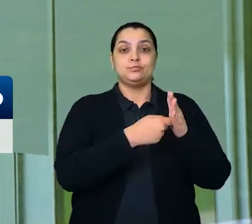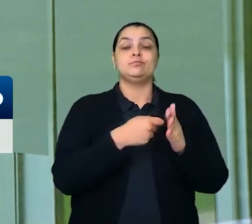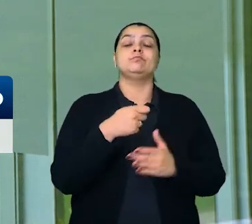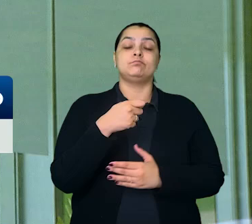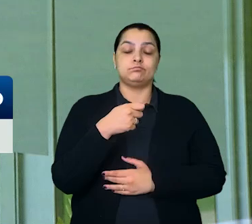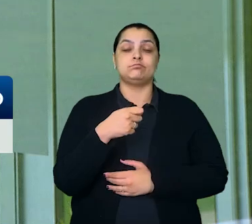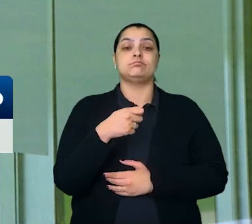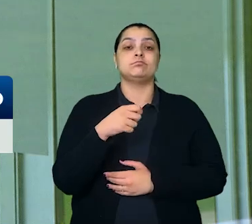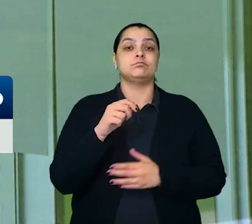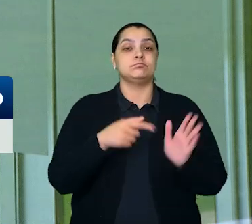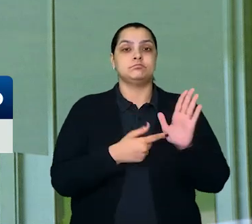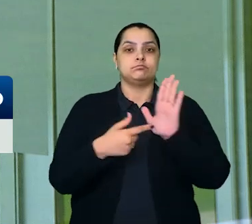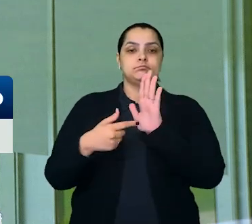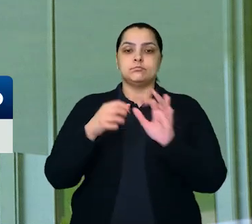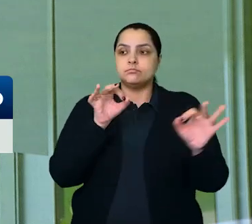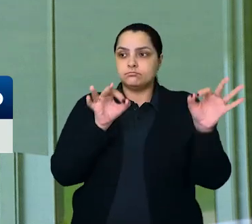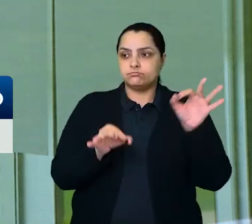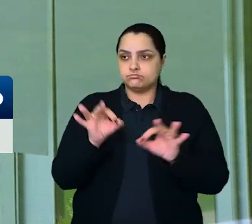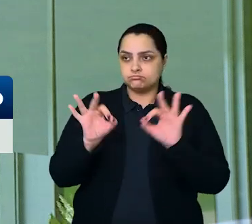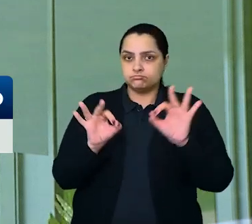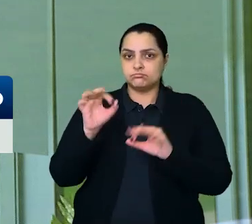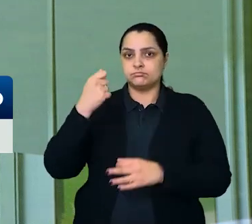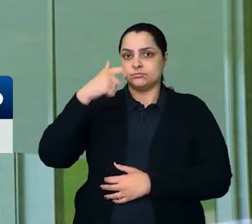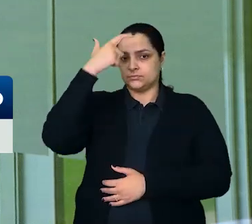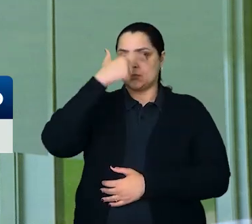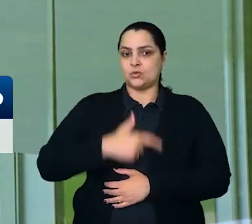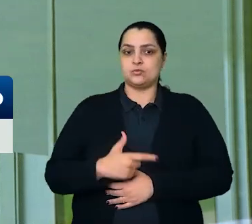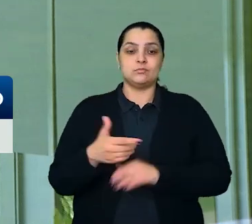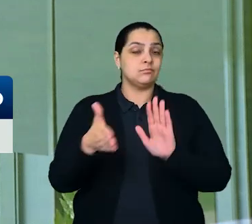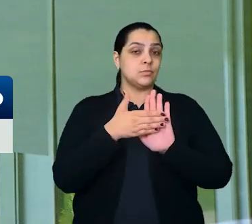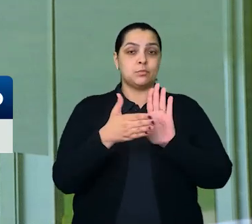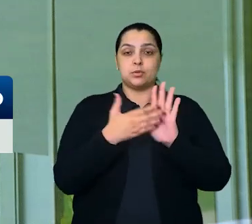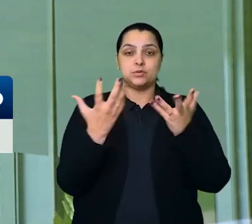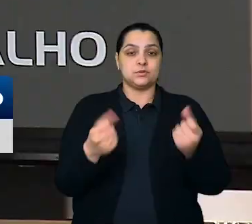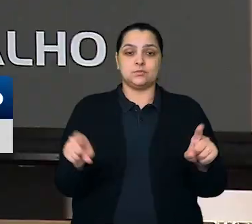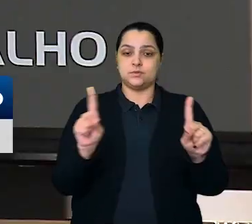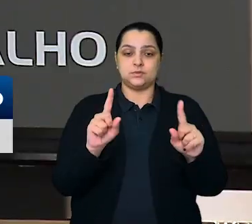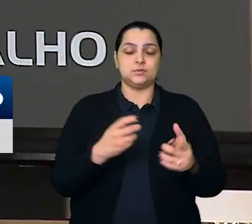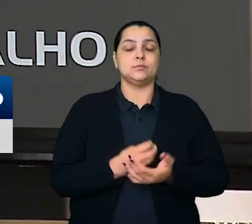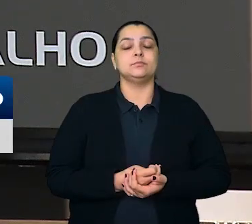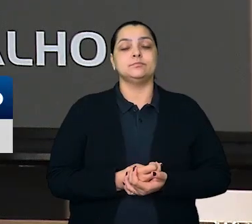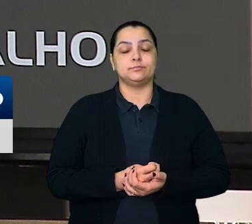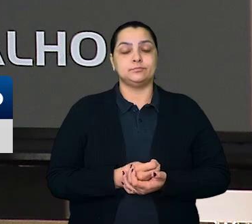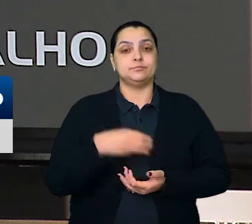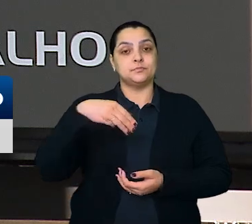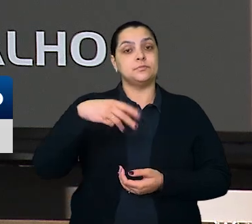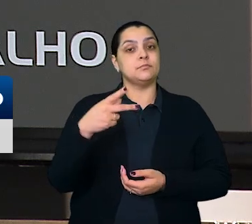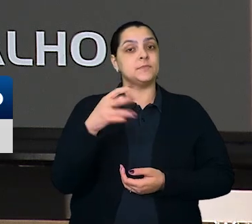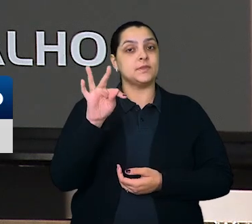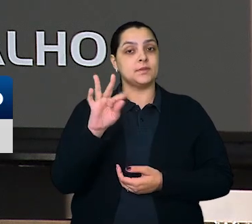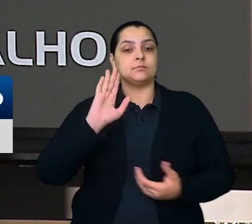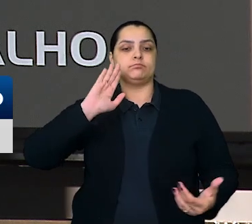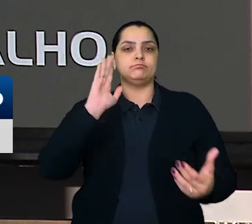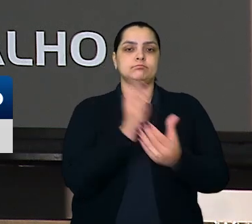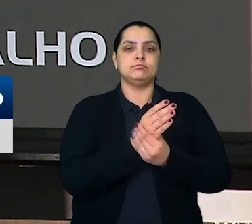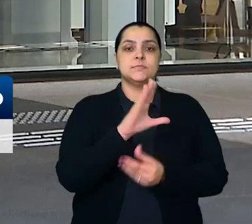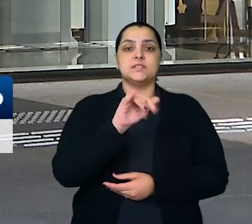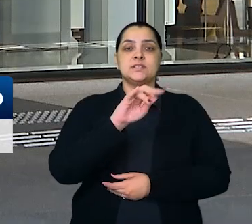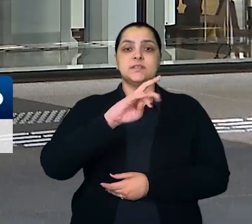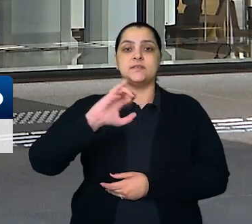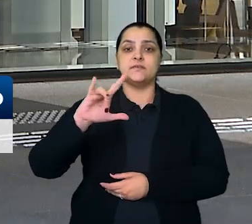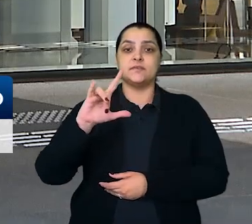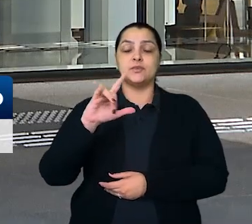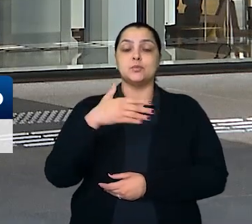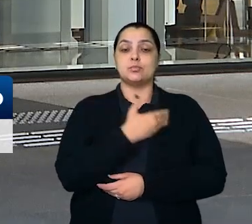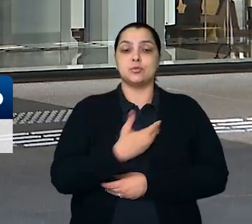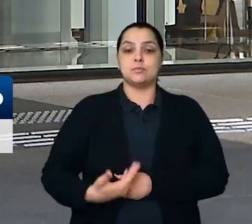apresentou um termo de ajuste de conduta, mas a proposta foi recusada. O MPT, então, ajuizou a ação civil pública